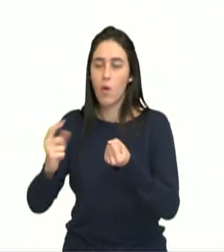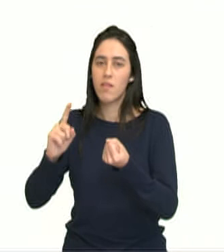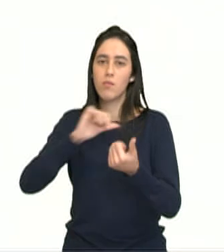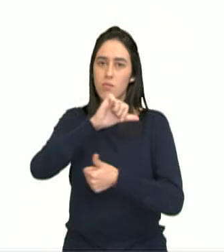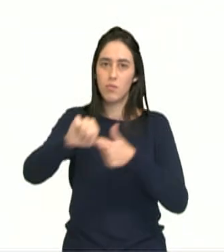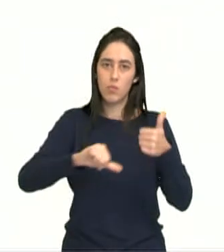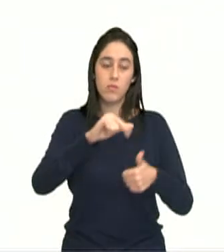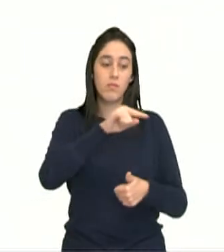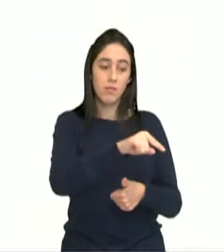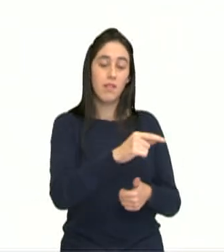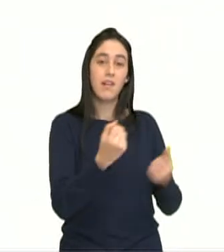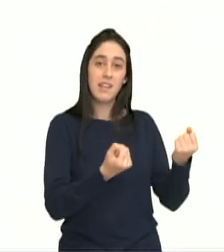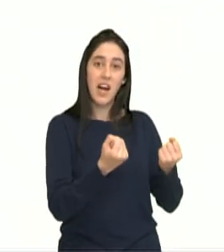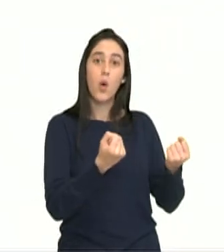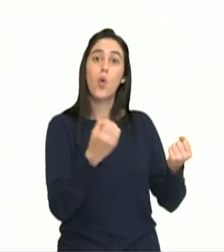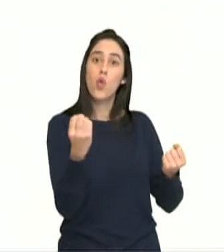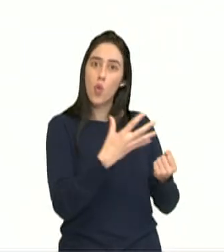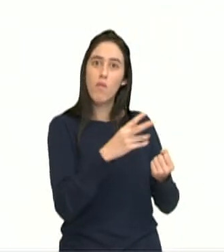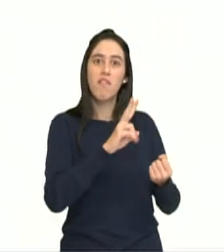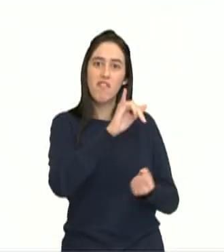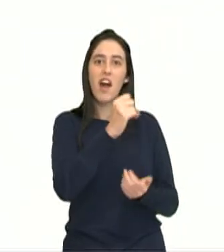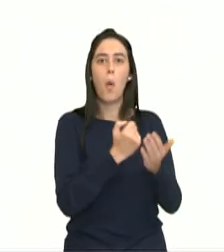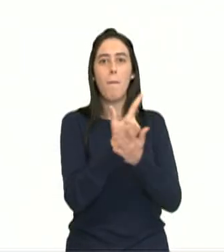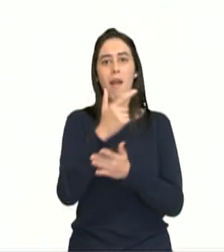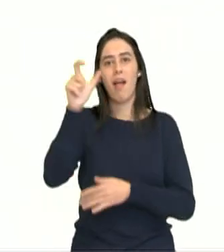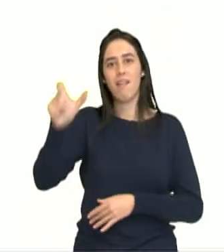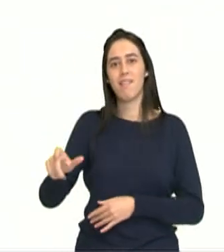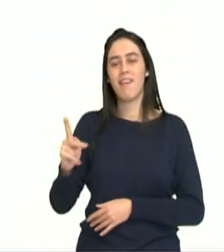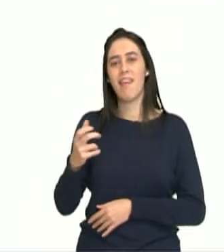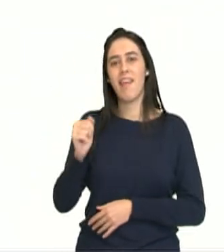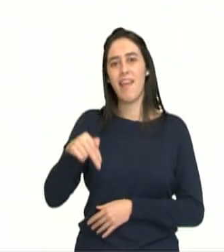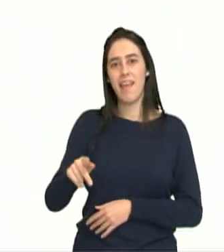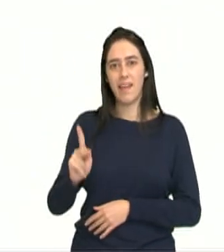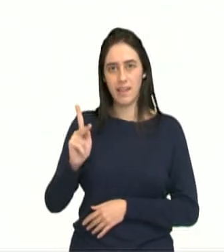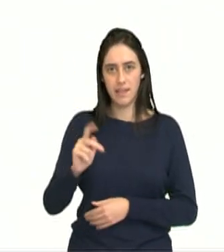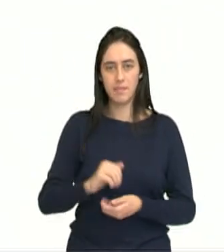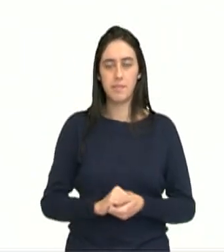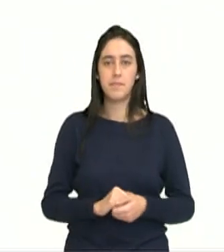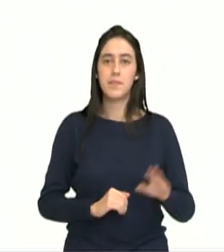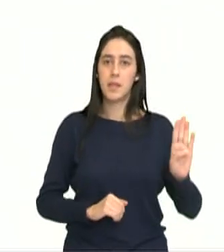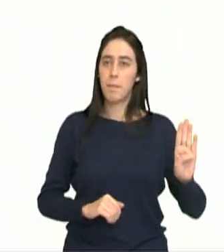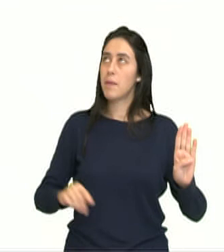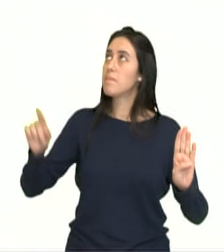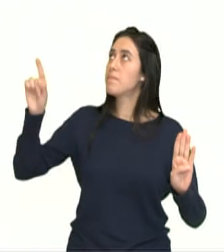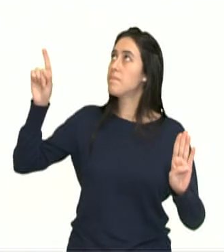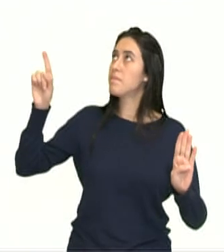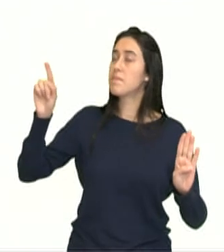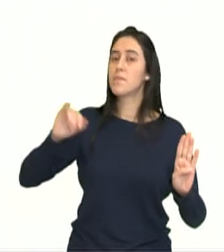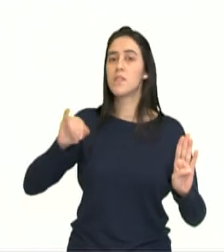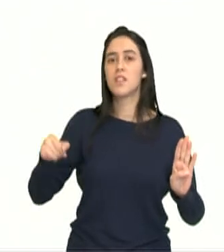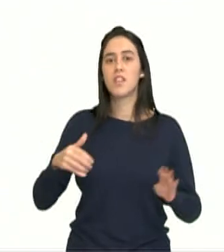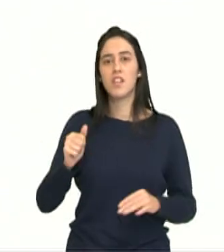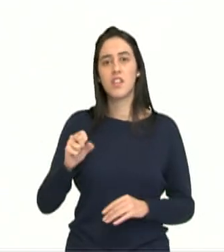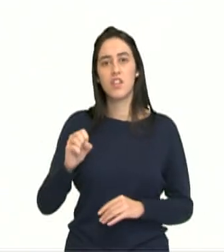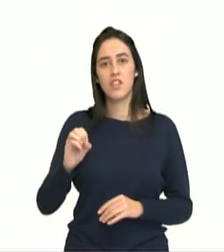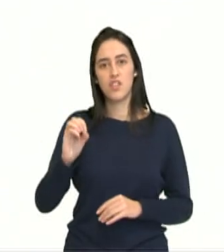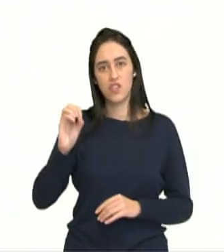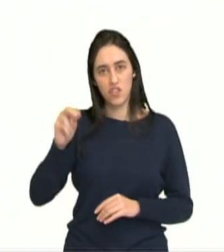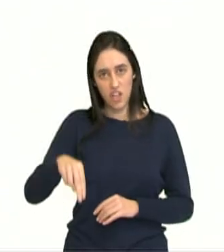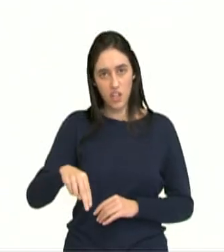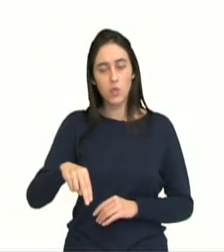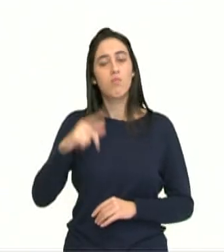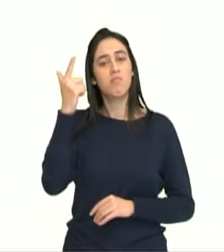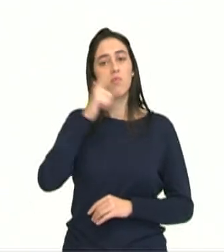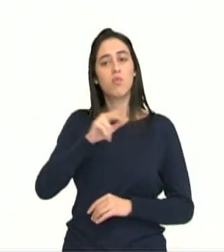comprado pelo Hank. E na questão B, né, pessoal? Jason can use the computer, Jason consegue, pode utilizar o computador.